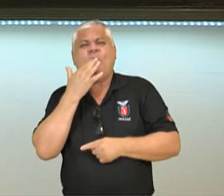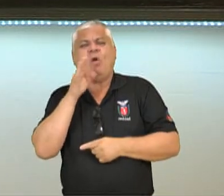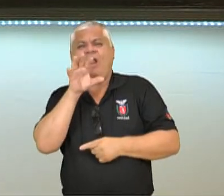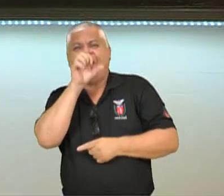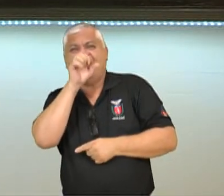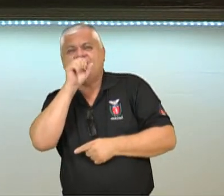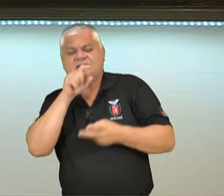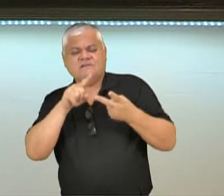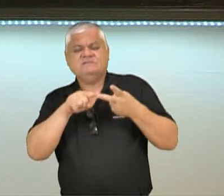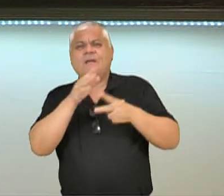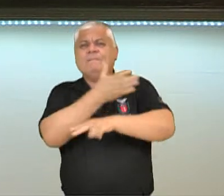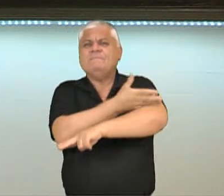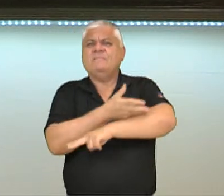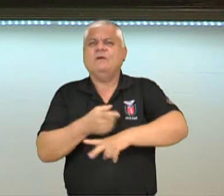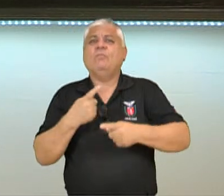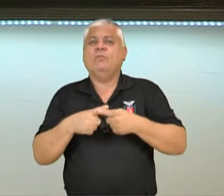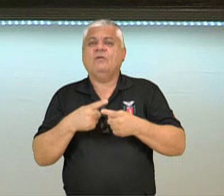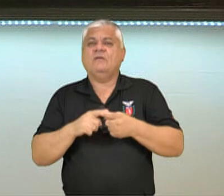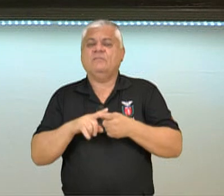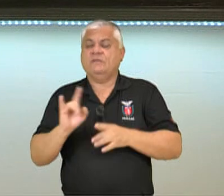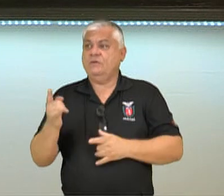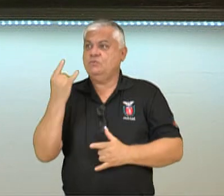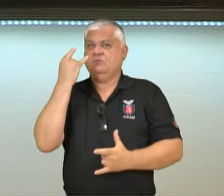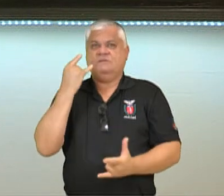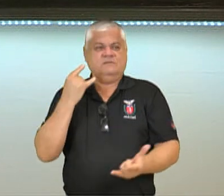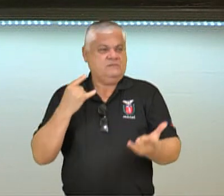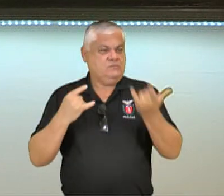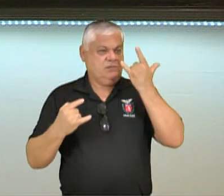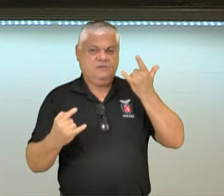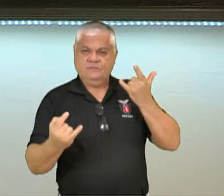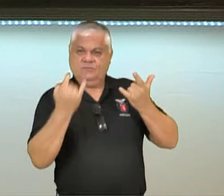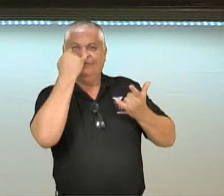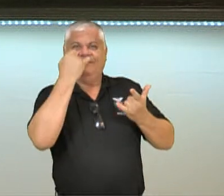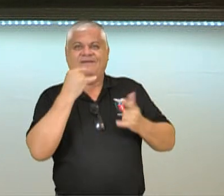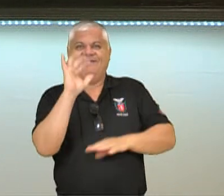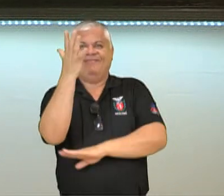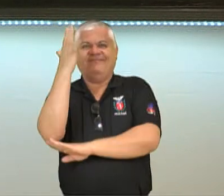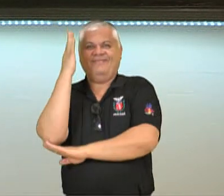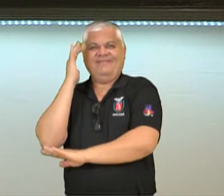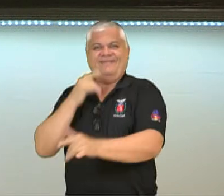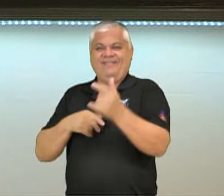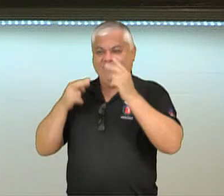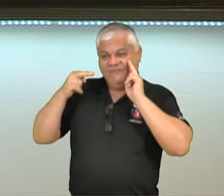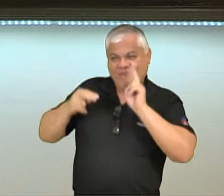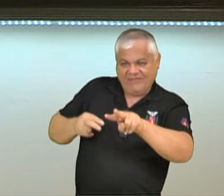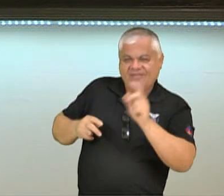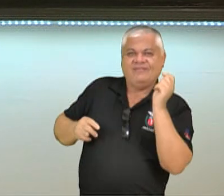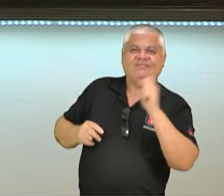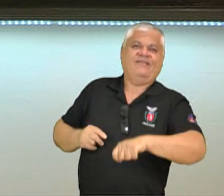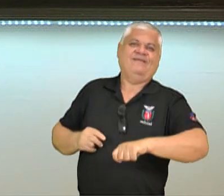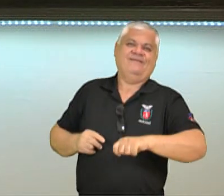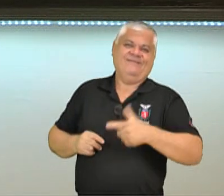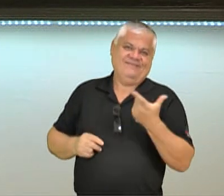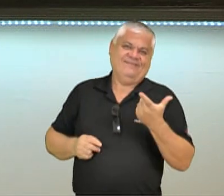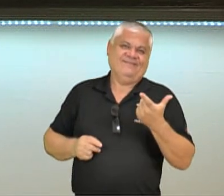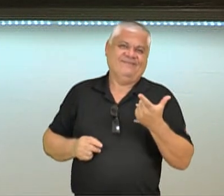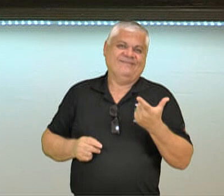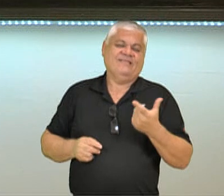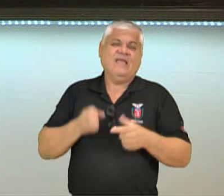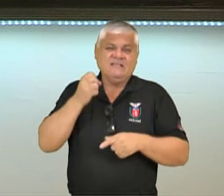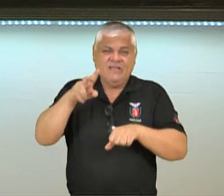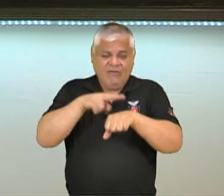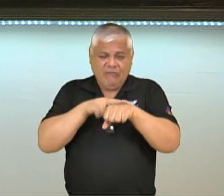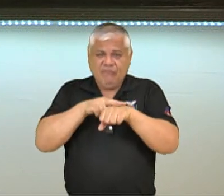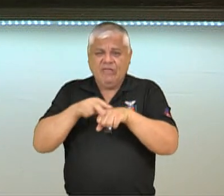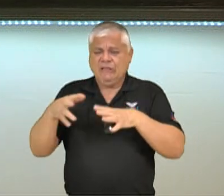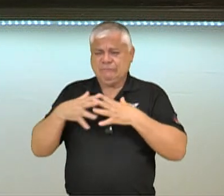se destacam dentro, vamos dizer, de um ambiente natural de vegetação, onde há o verde, tá? Então,